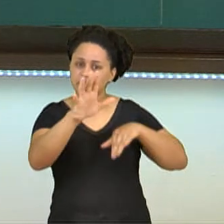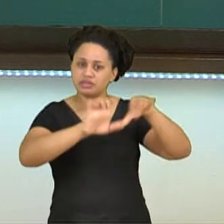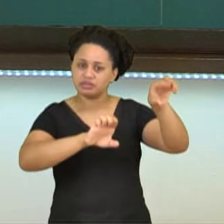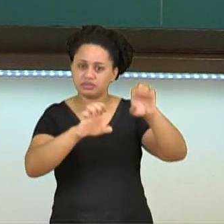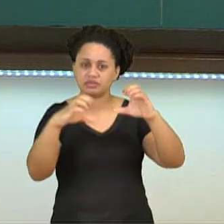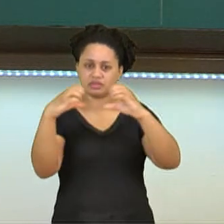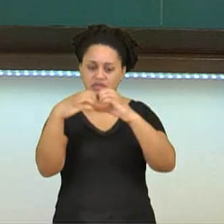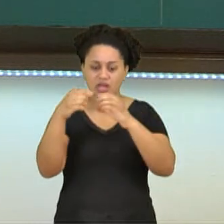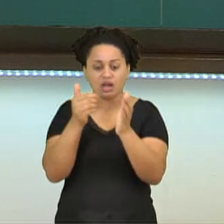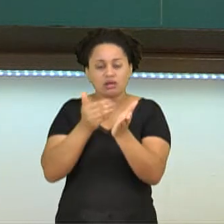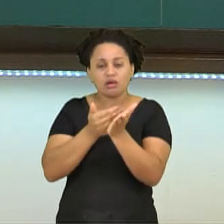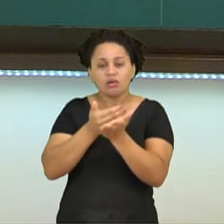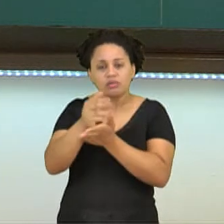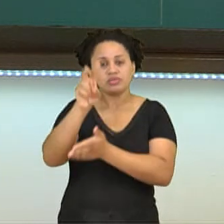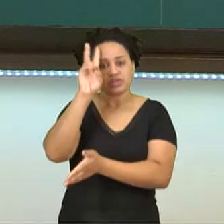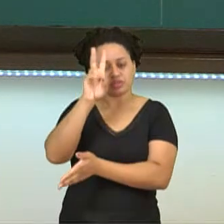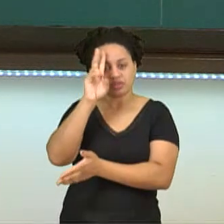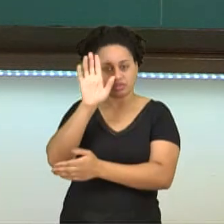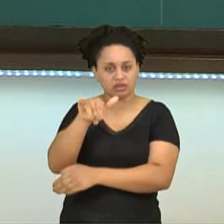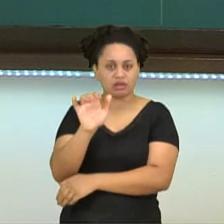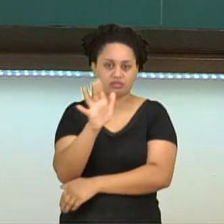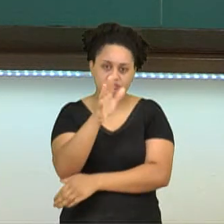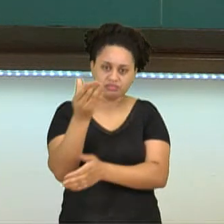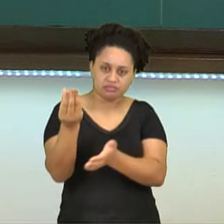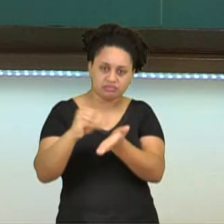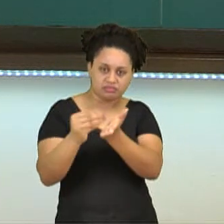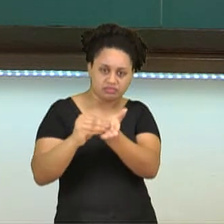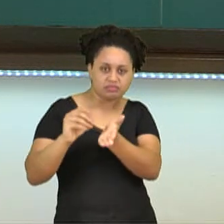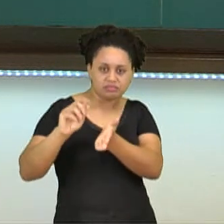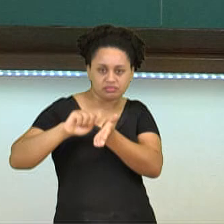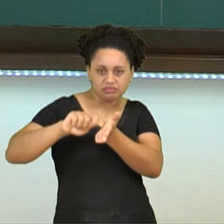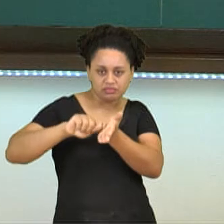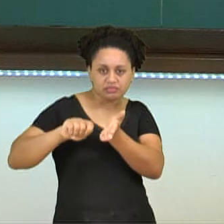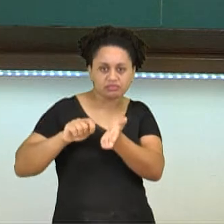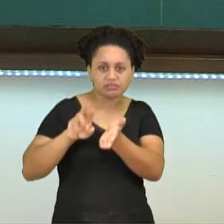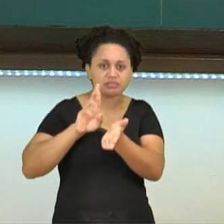basquetebol, certo? Colocaram direitinho aí? Vamos continuar?